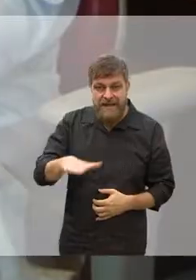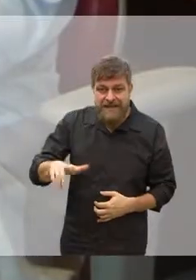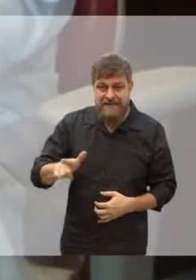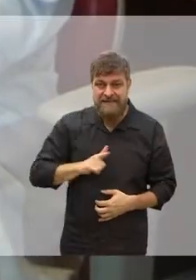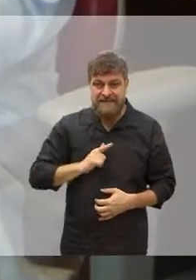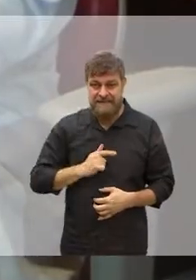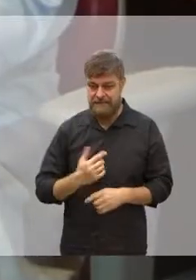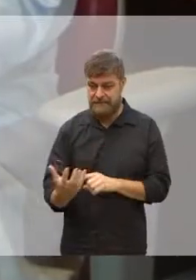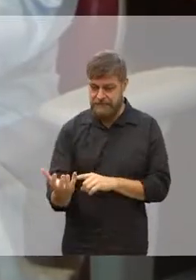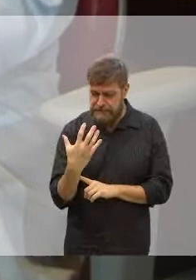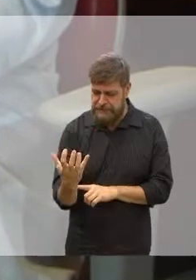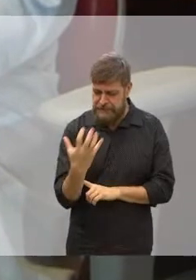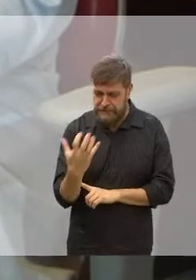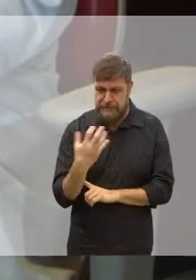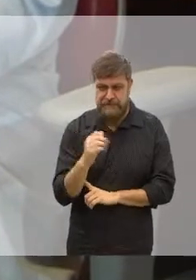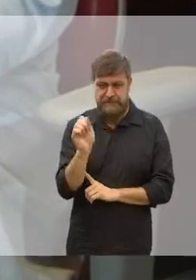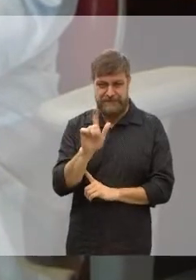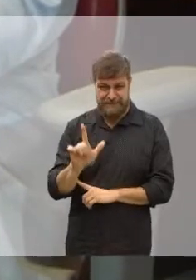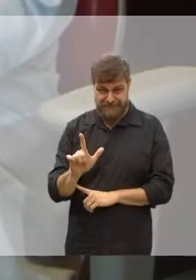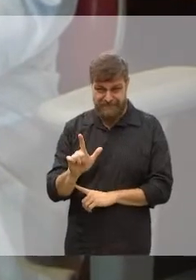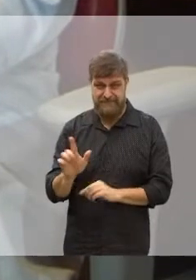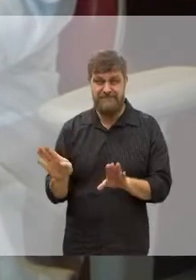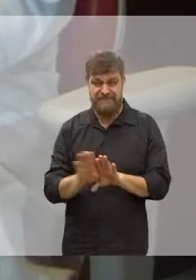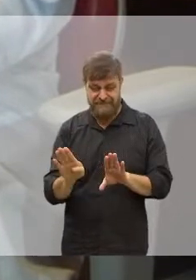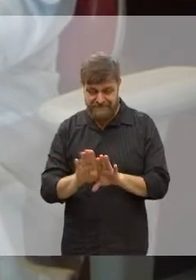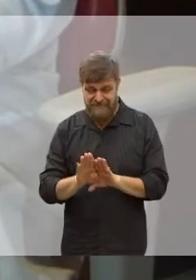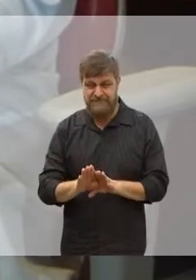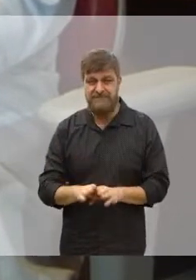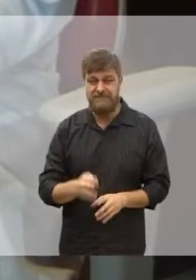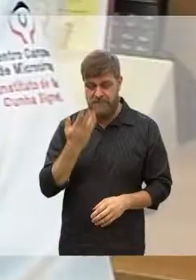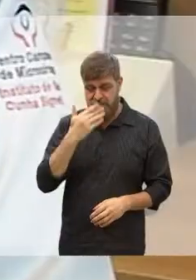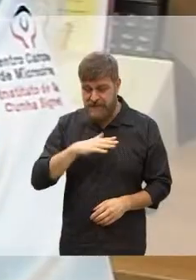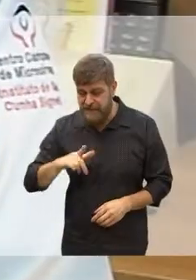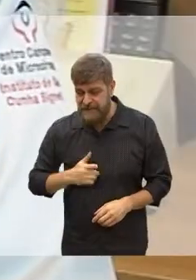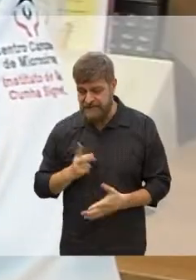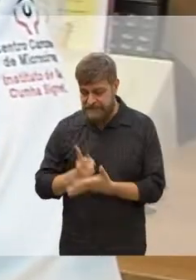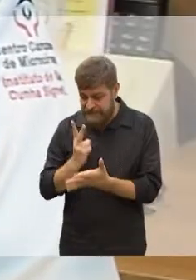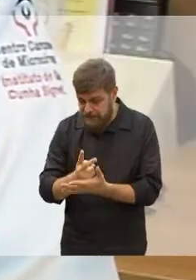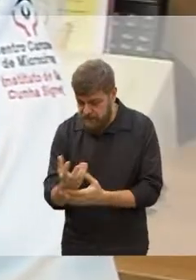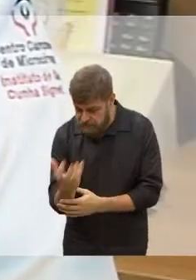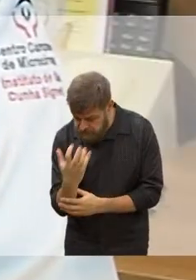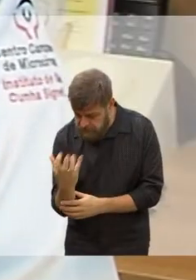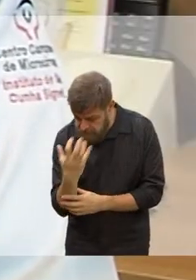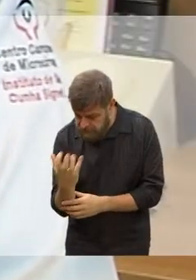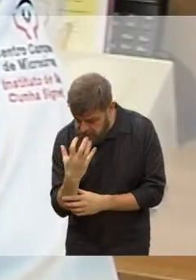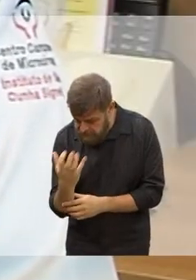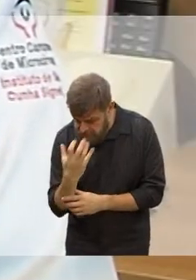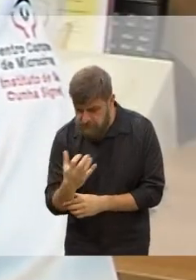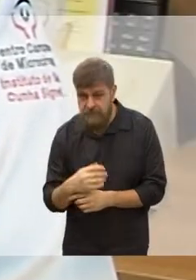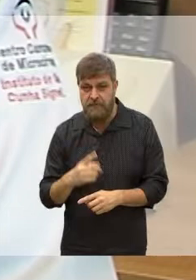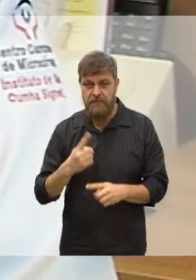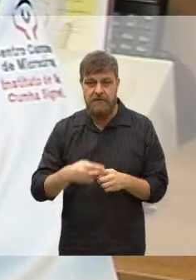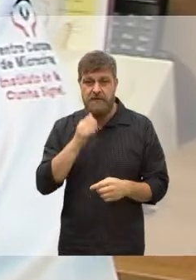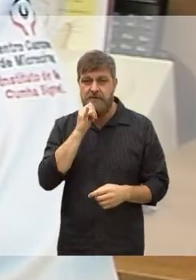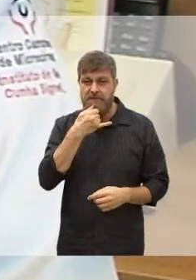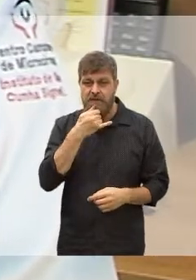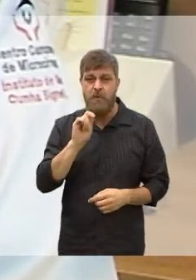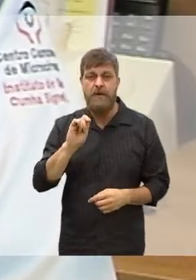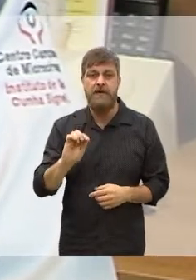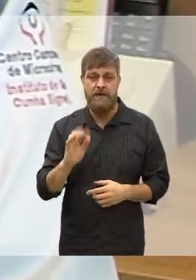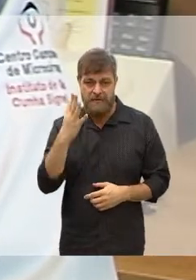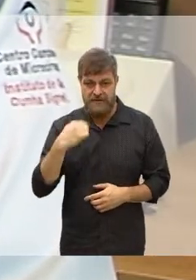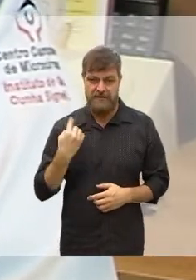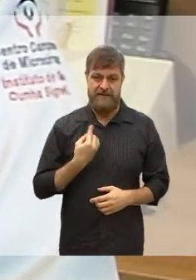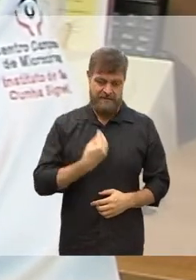estão expostas excessivamente a esses meios de distração. Porque, infelizmente, a